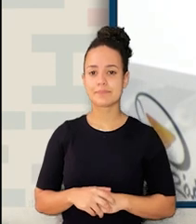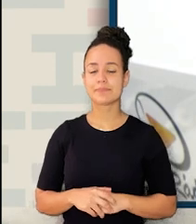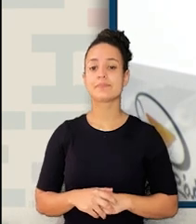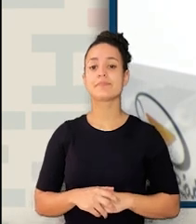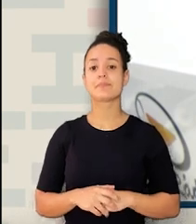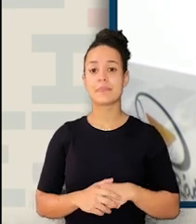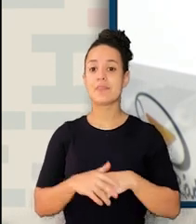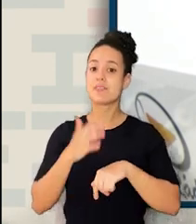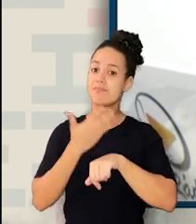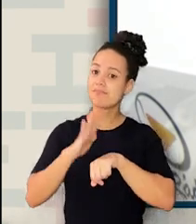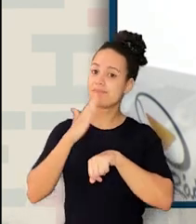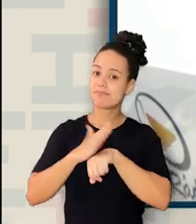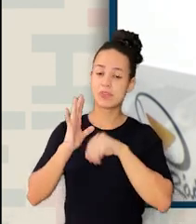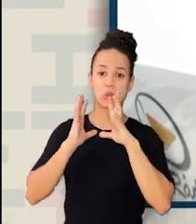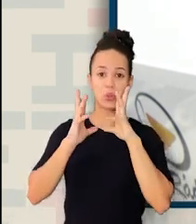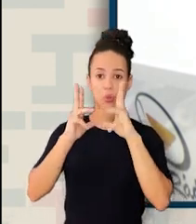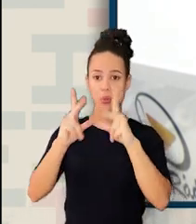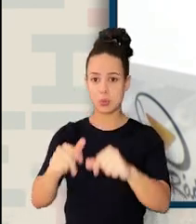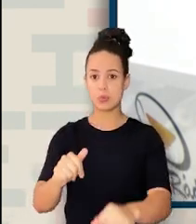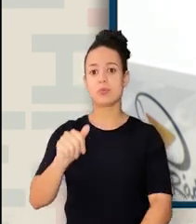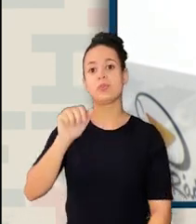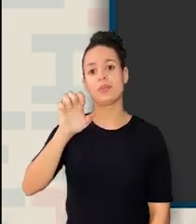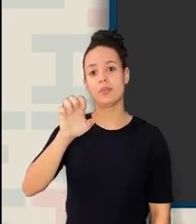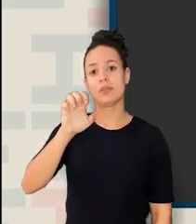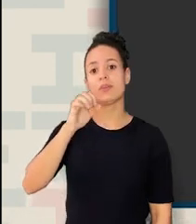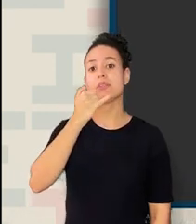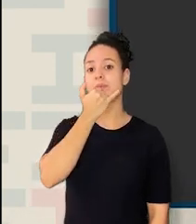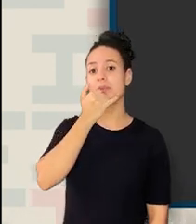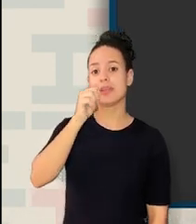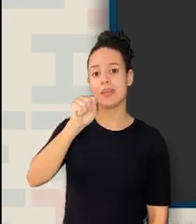E vai fazendo todos, faz staccato.